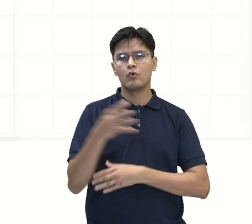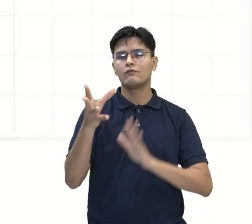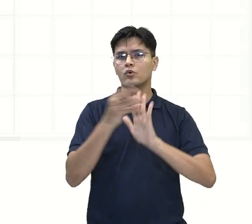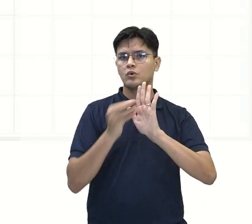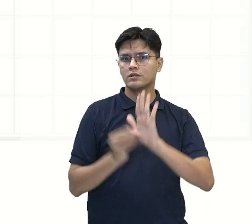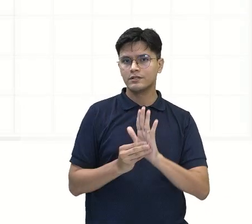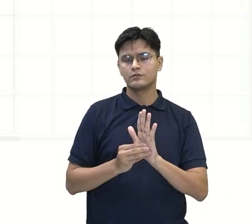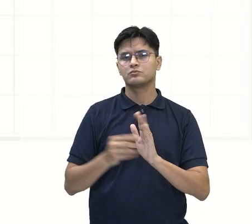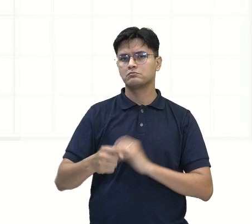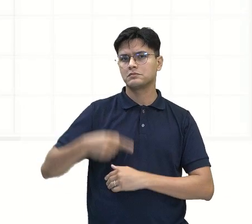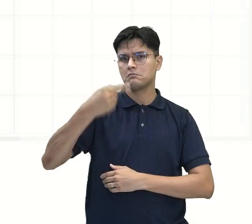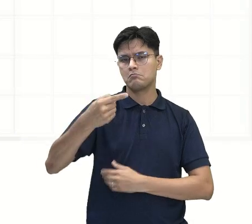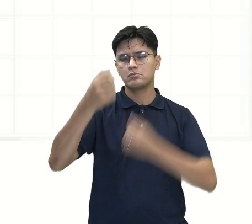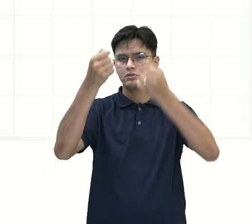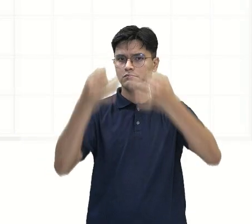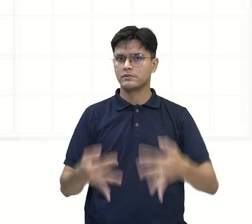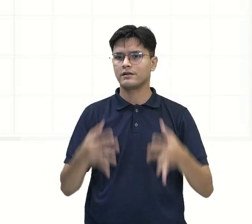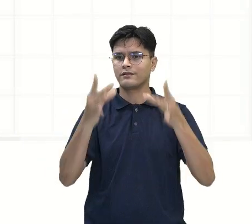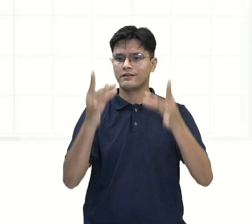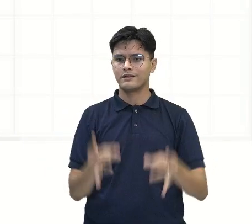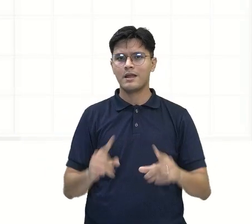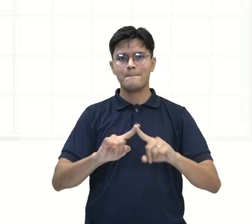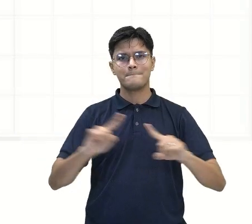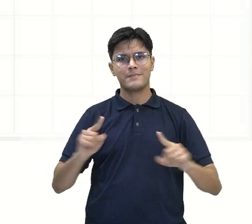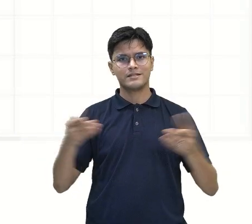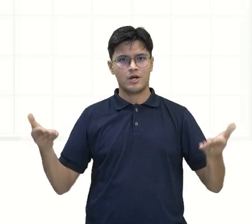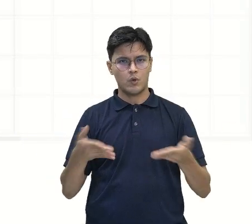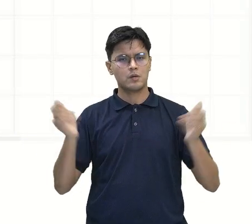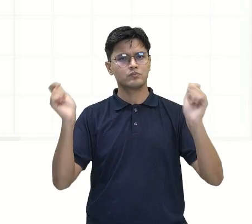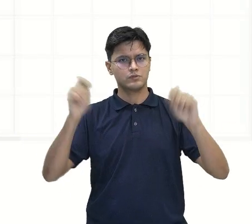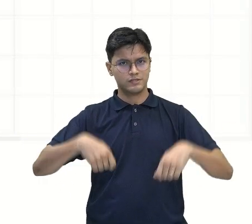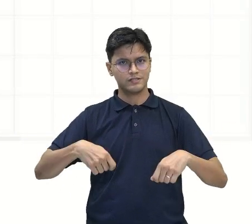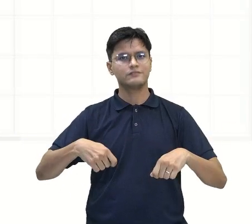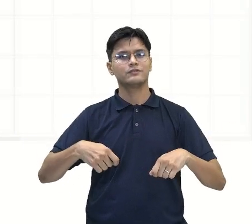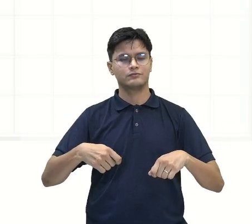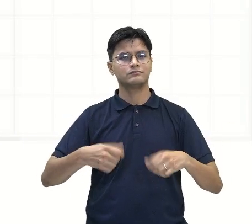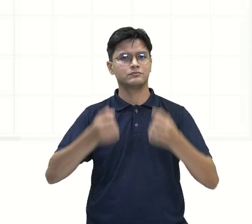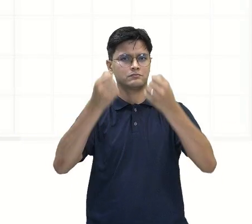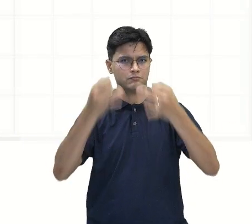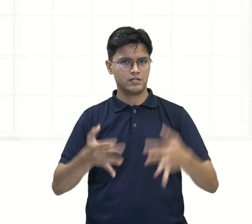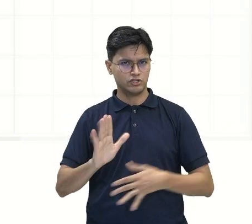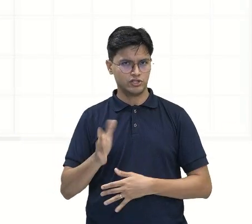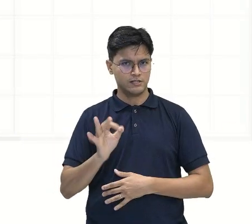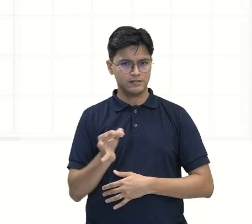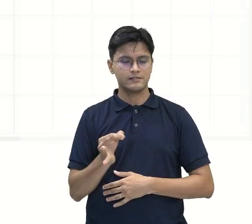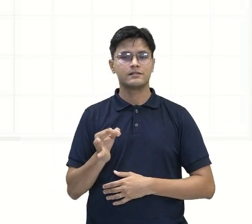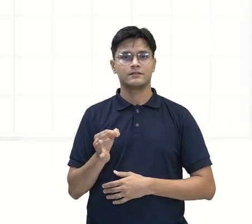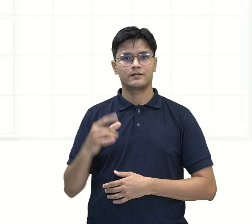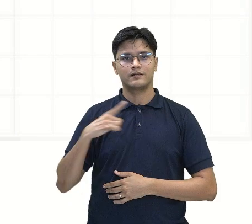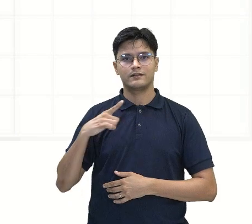detalhes daqui a pouco, mas a gente já pode ir adiantando aqui, ó. Nesse caso, eu tenho